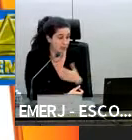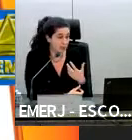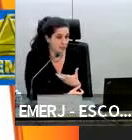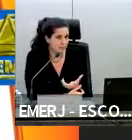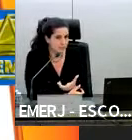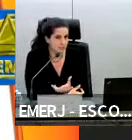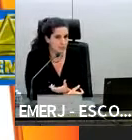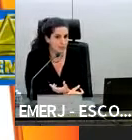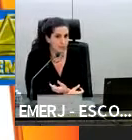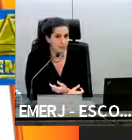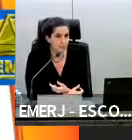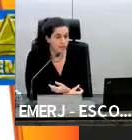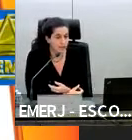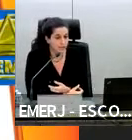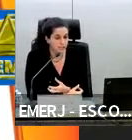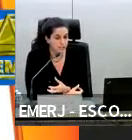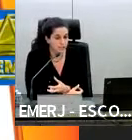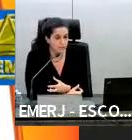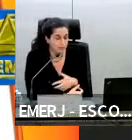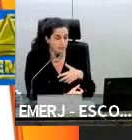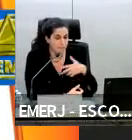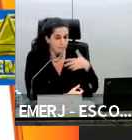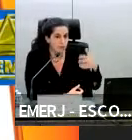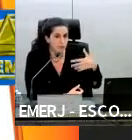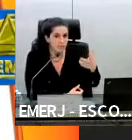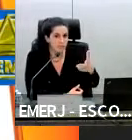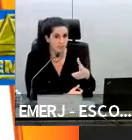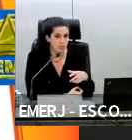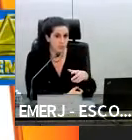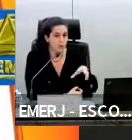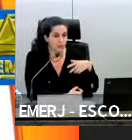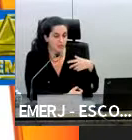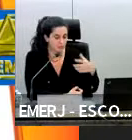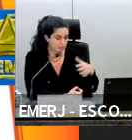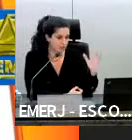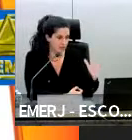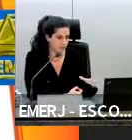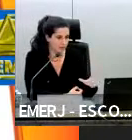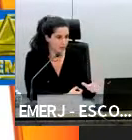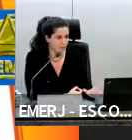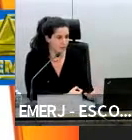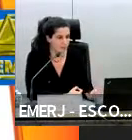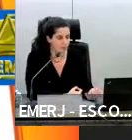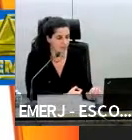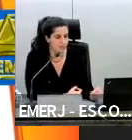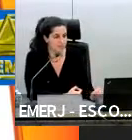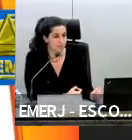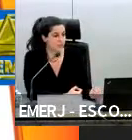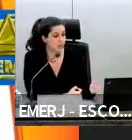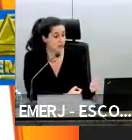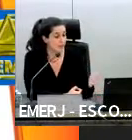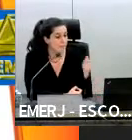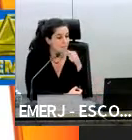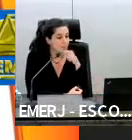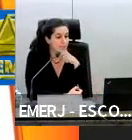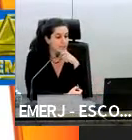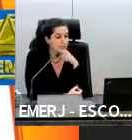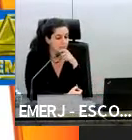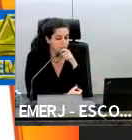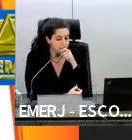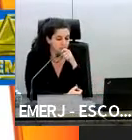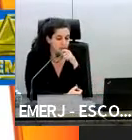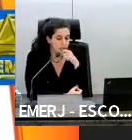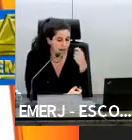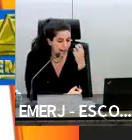eu que não participei de nenhuma reunião, é de que muito se avançou e, no final, eu vou falar um pouco de quais são essas impressões,